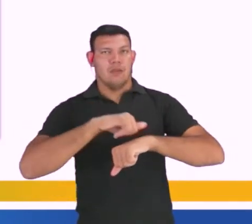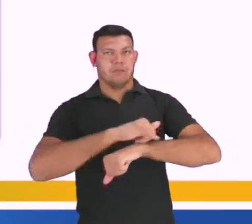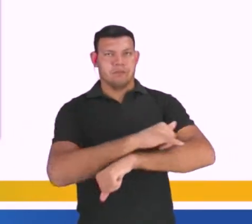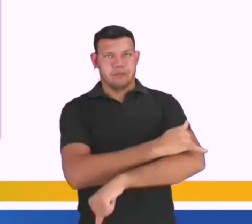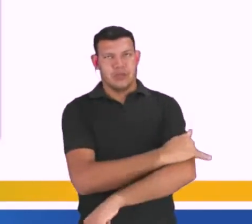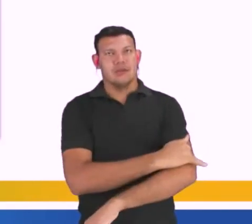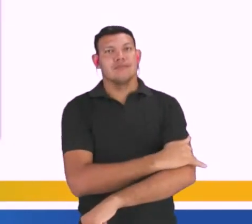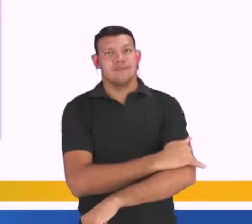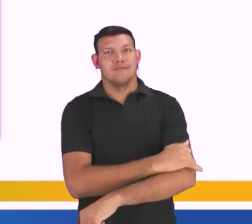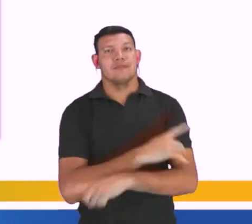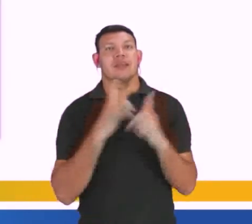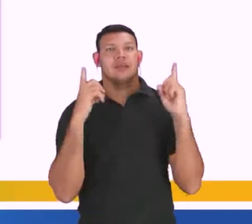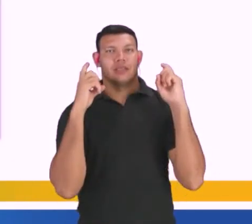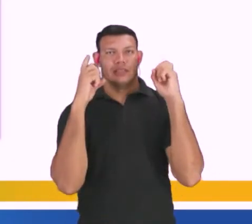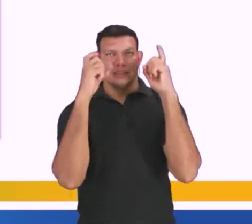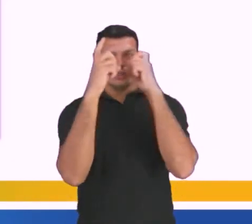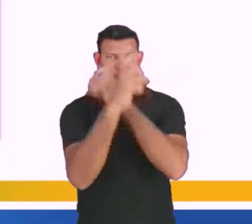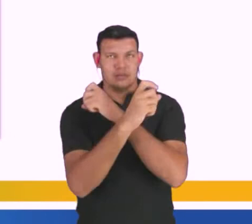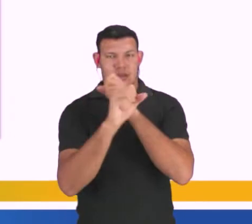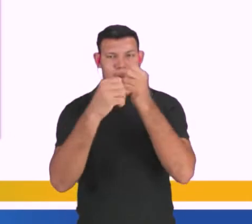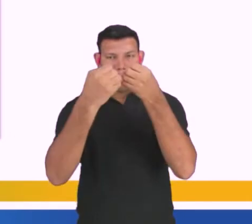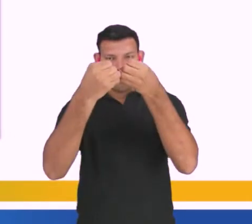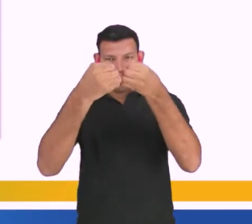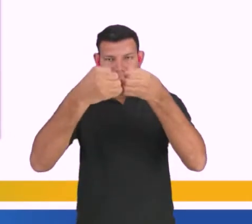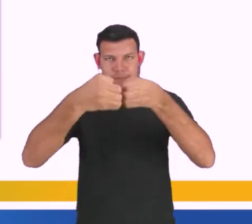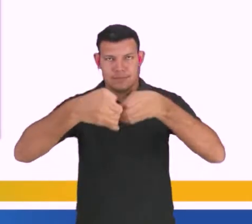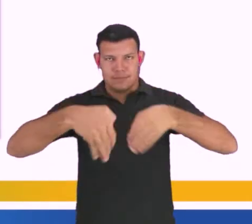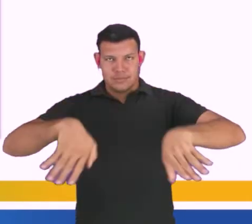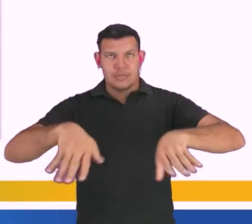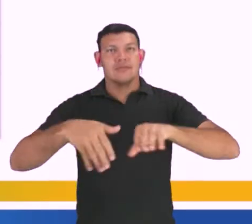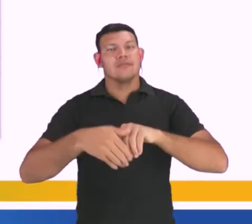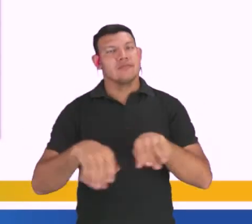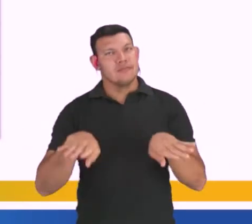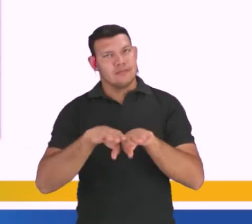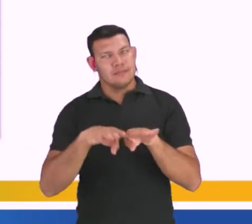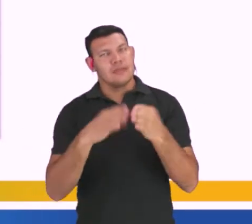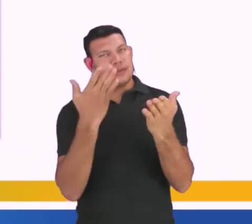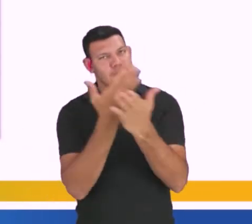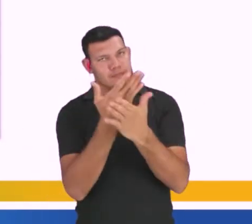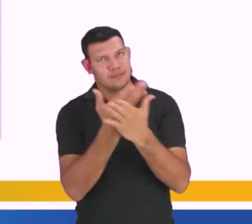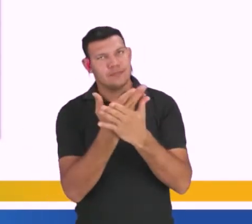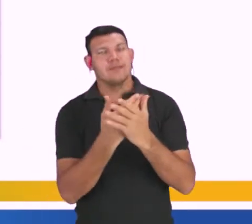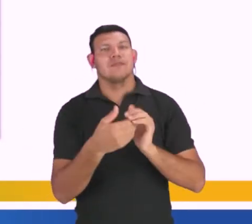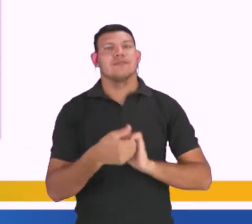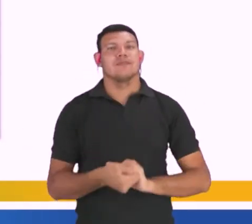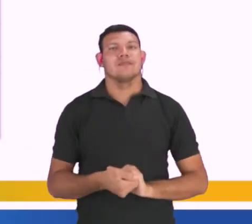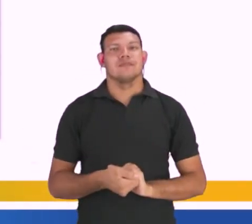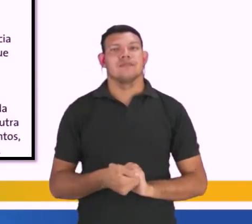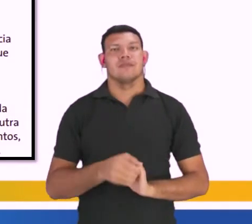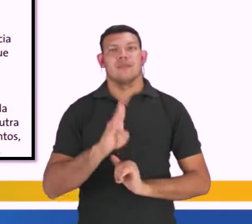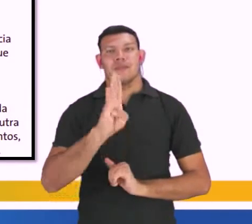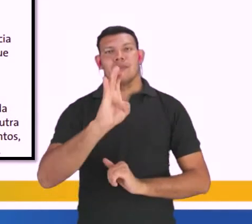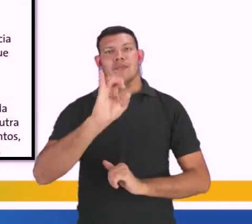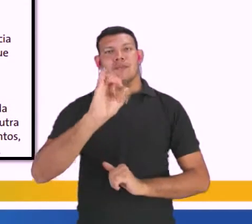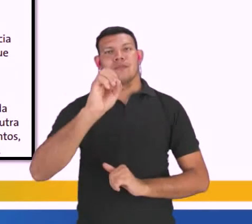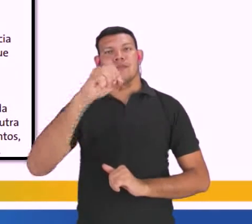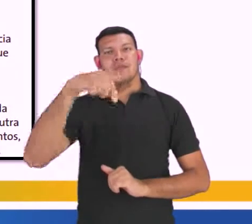a gordura. A dificuldade na quebra dessas gorduras também são estudados pela